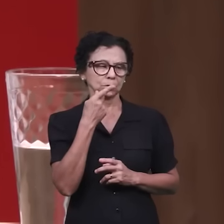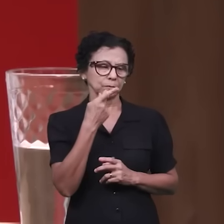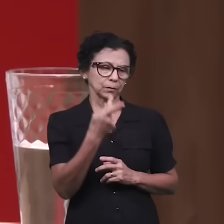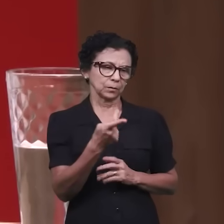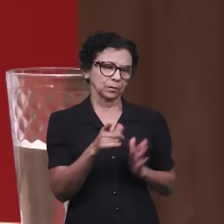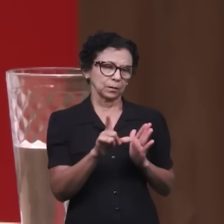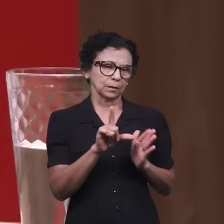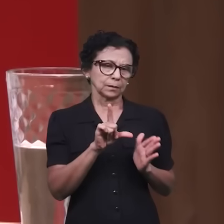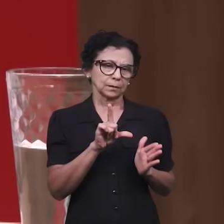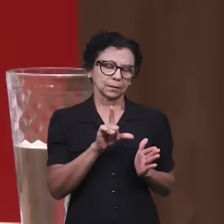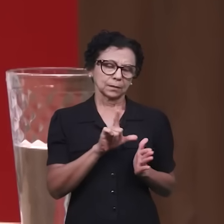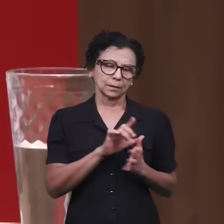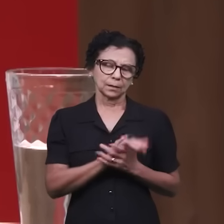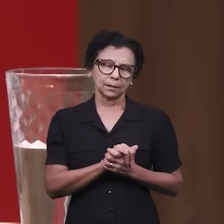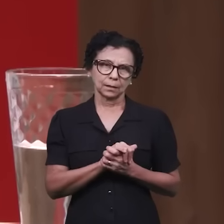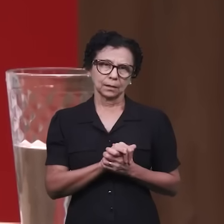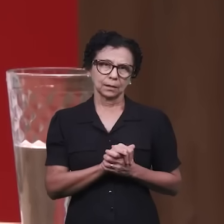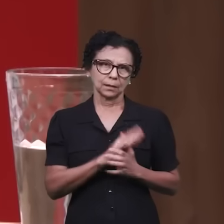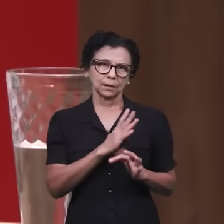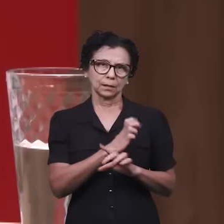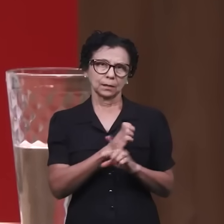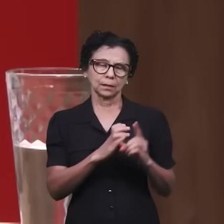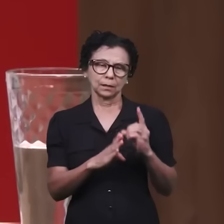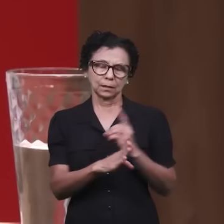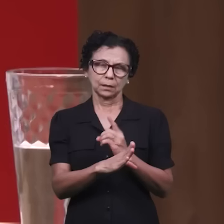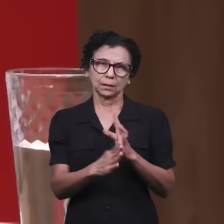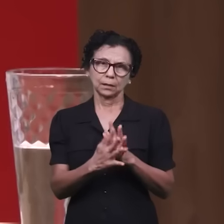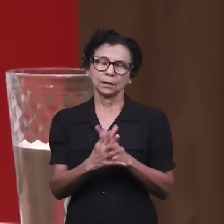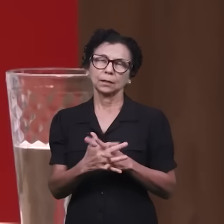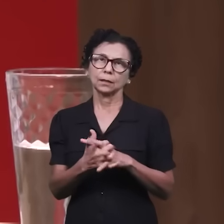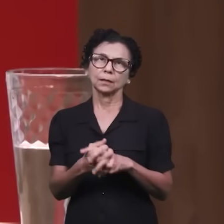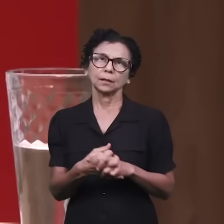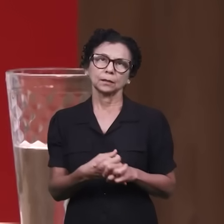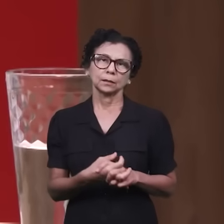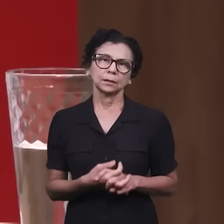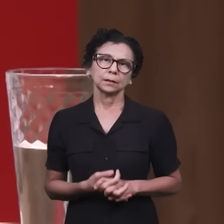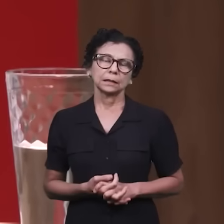programa. A unidade, quer dizer,